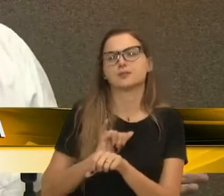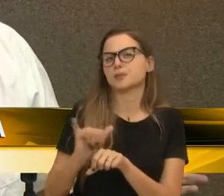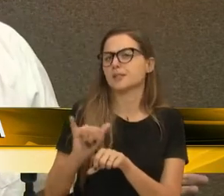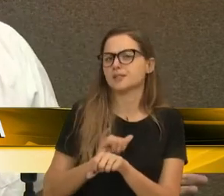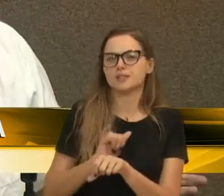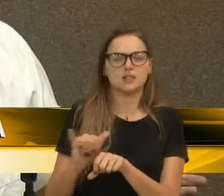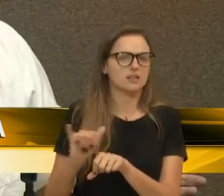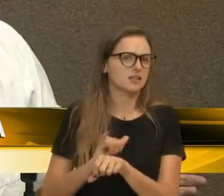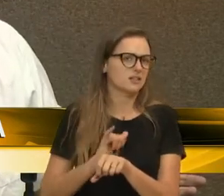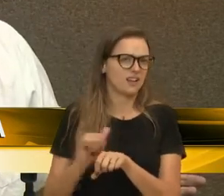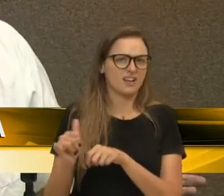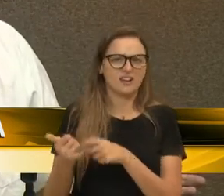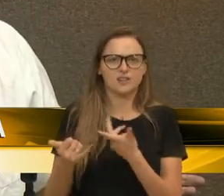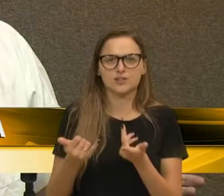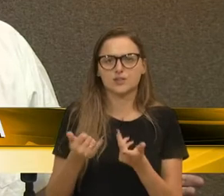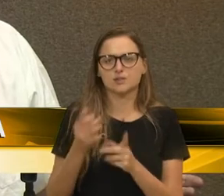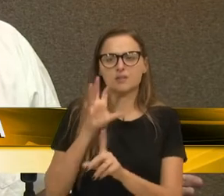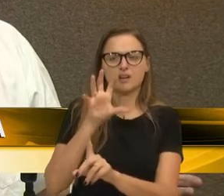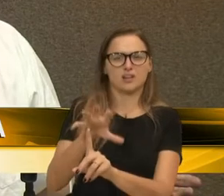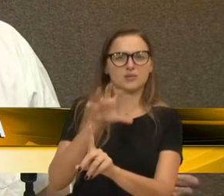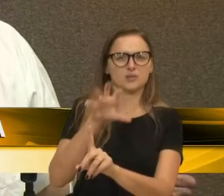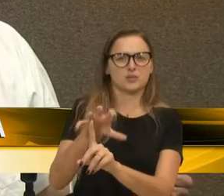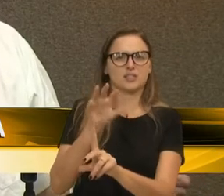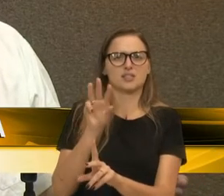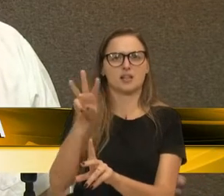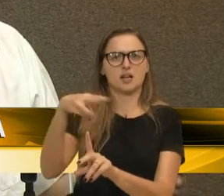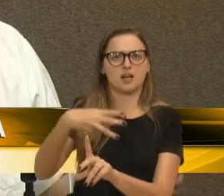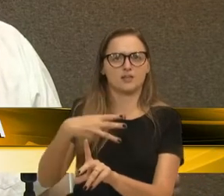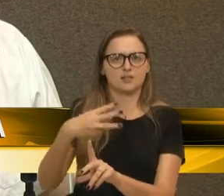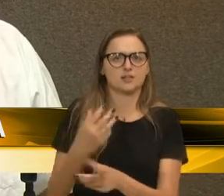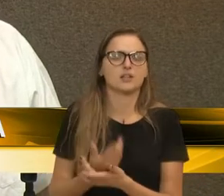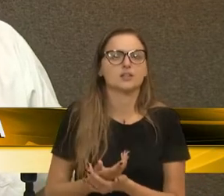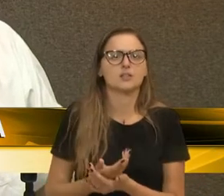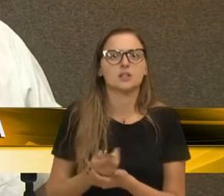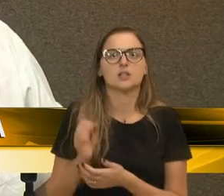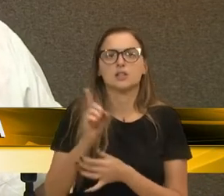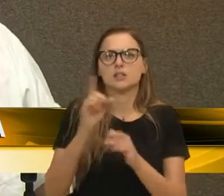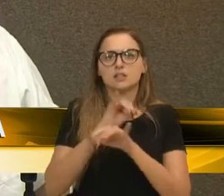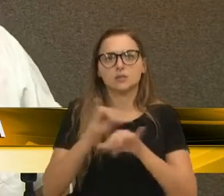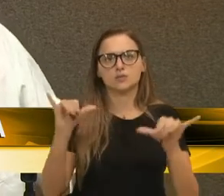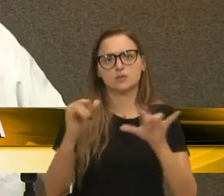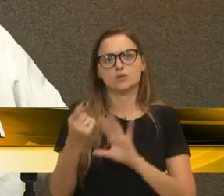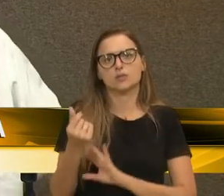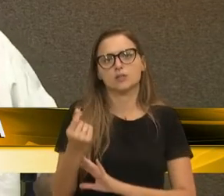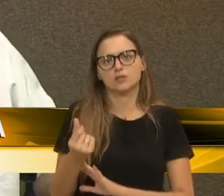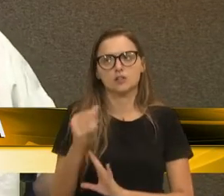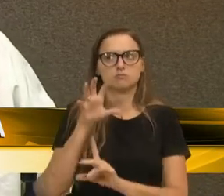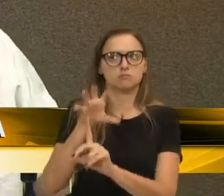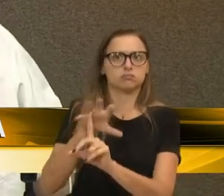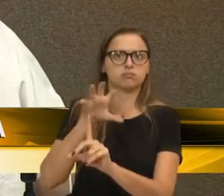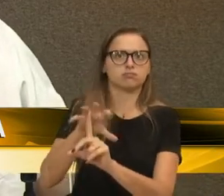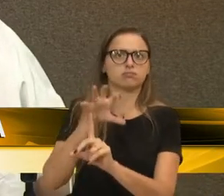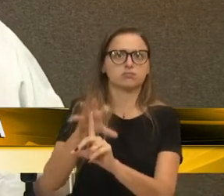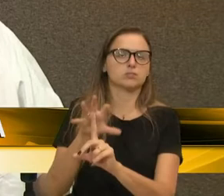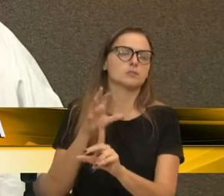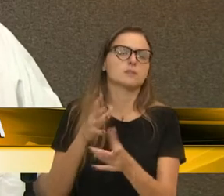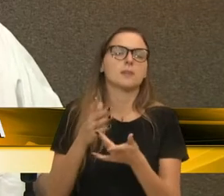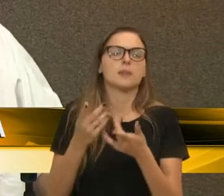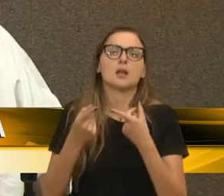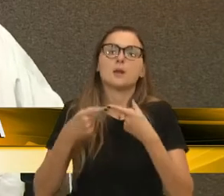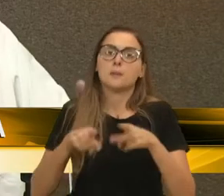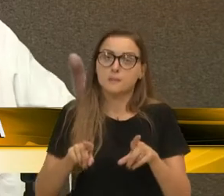de pressão para cima da empresa concessionária, né, não divulgando a tarifa e pressionando e tal.